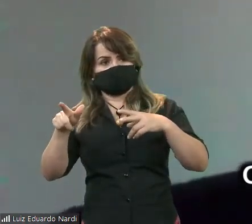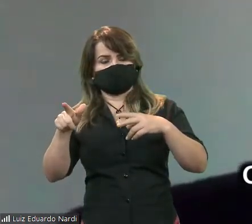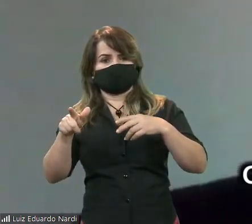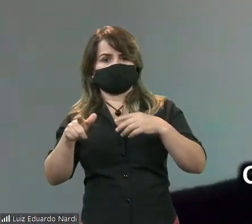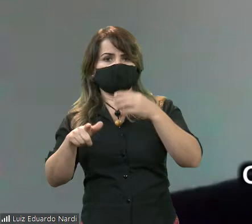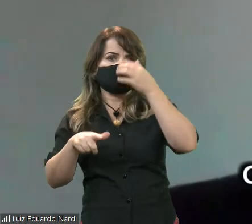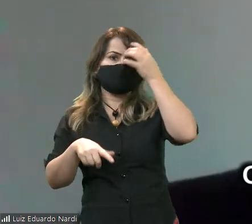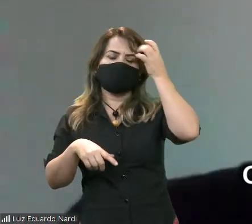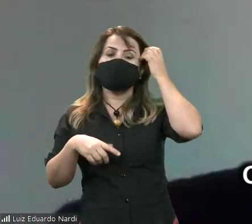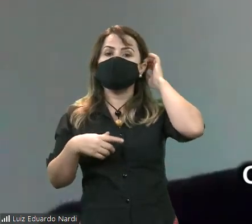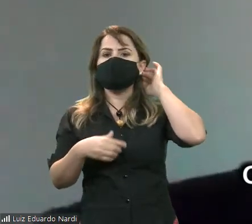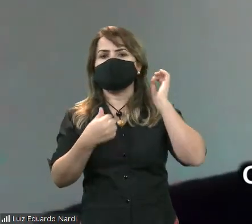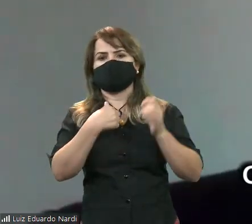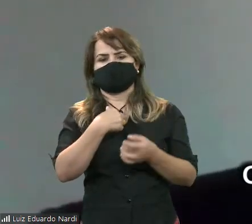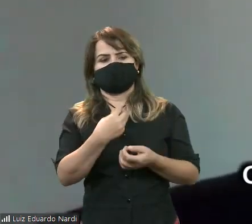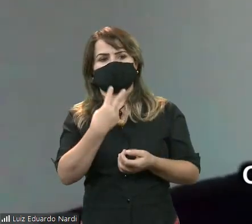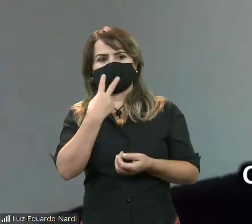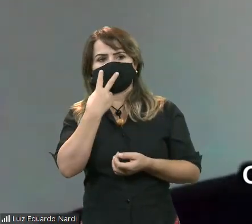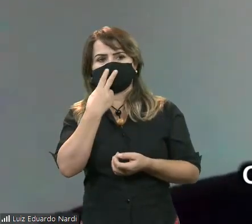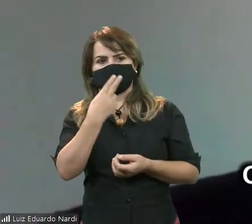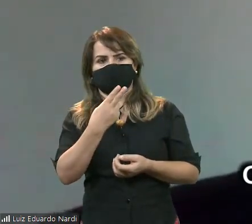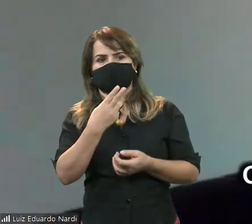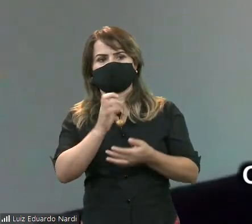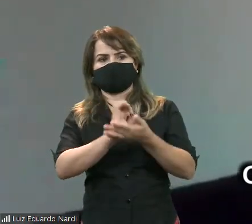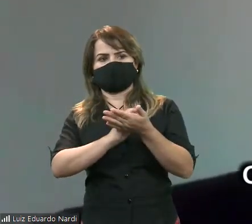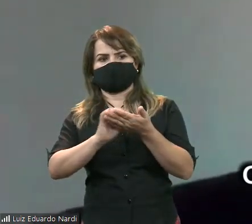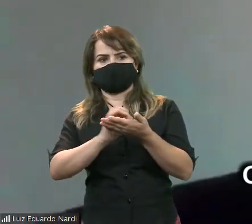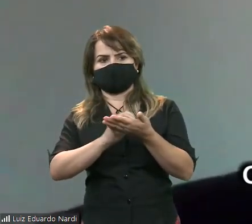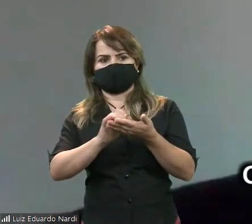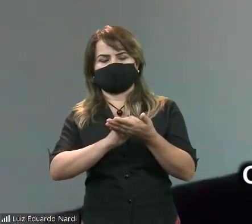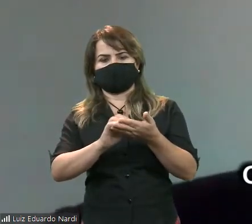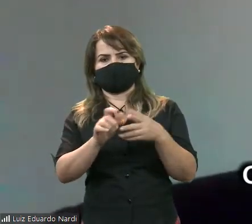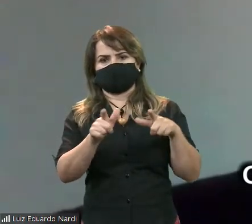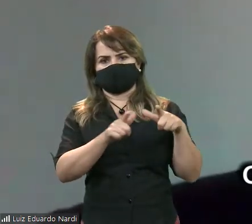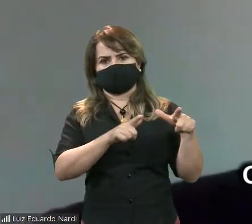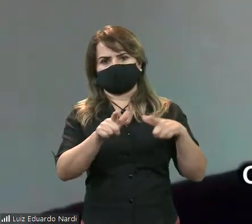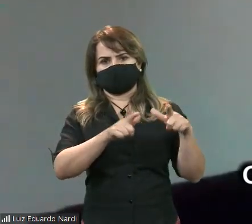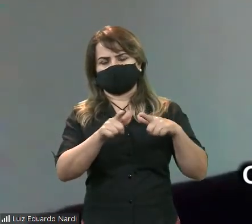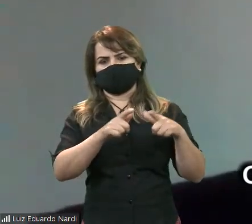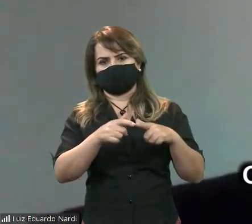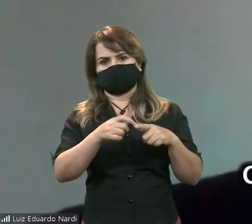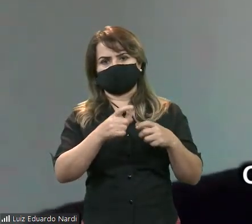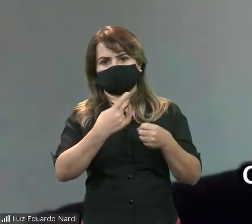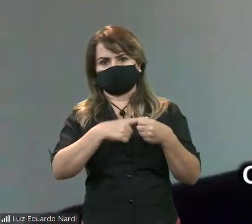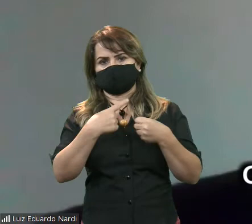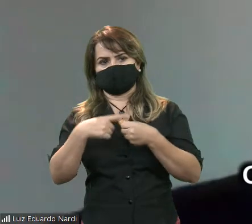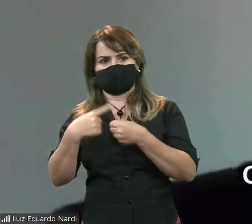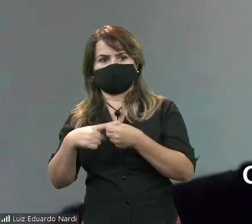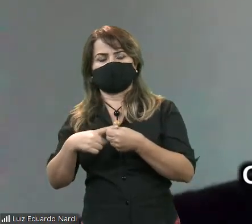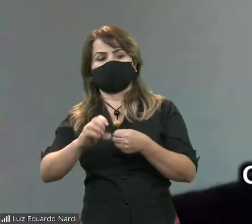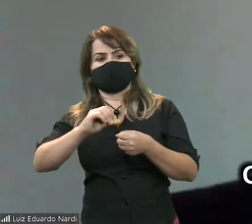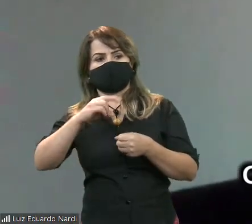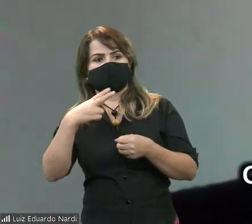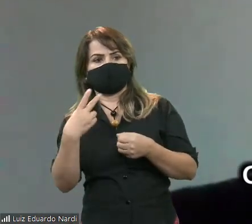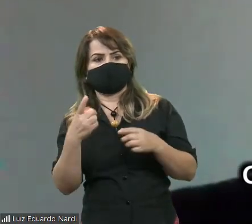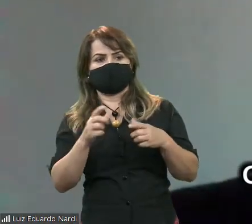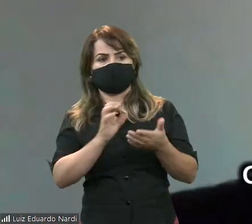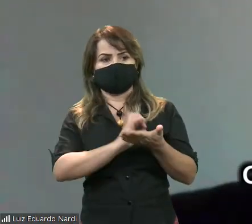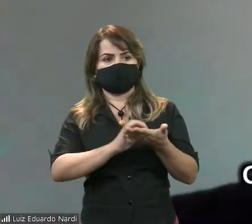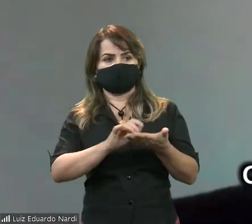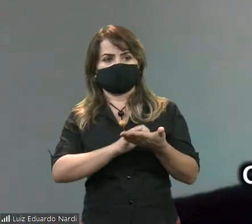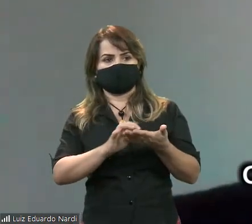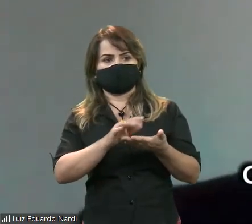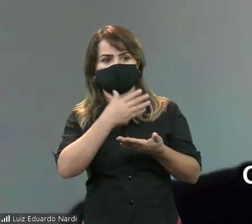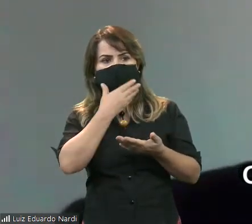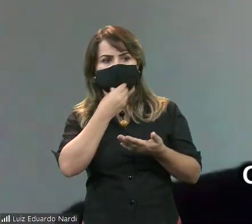secretário de Planejamento, secretário de Serviços Urbanos e, enfim, todos os secretários, secretário de Obras, todos têm